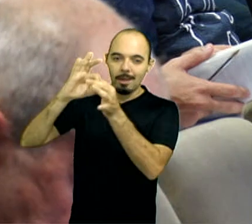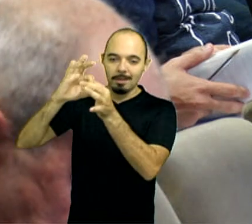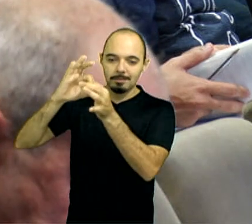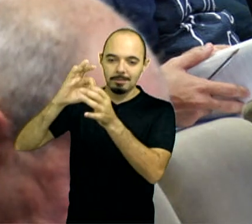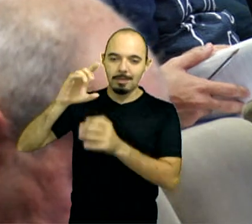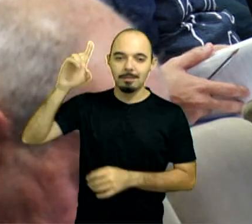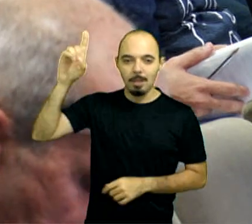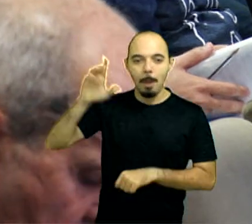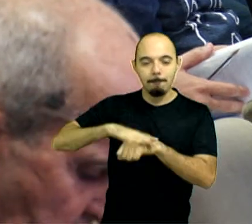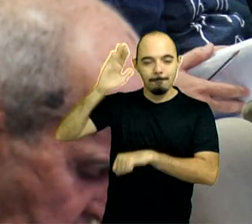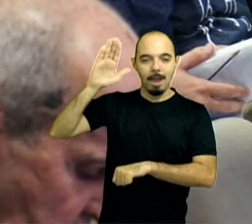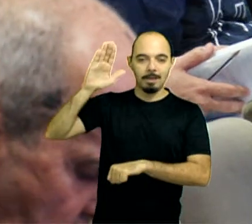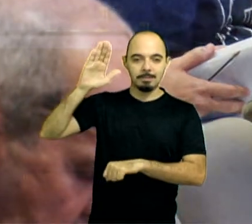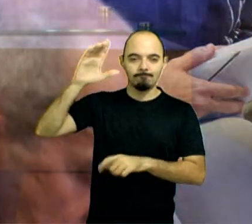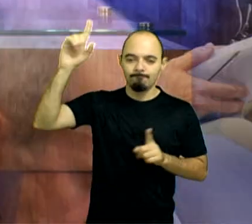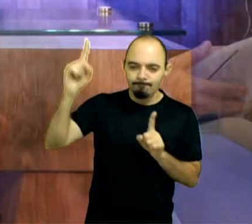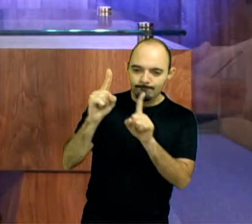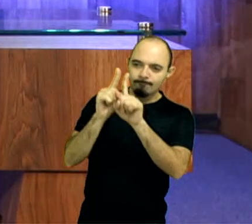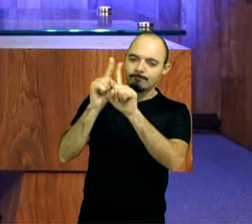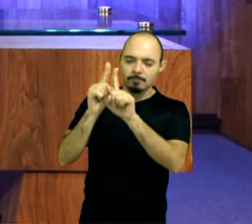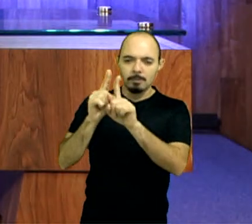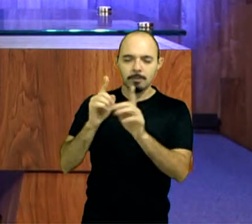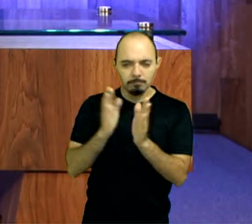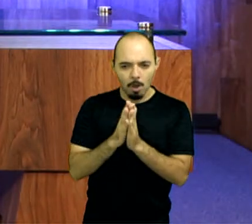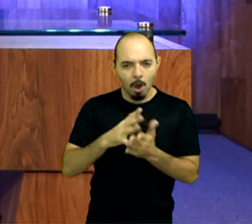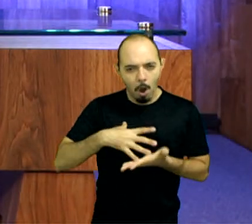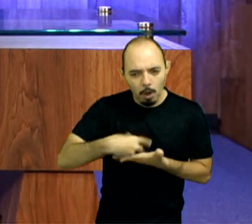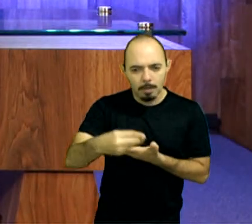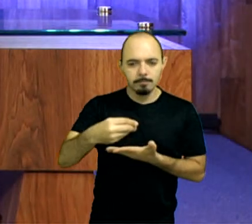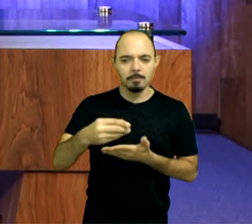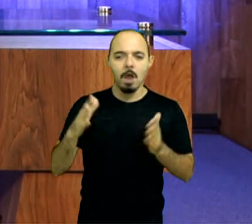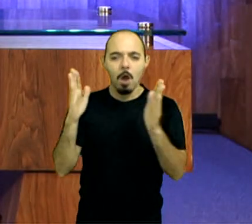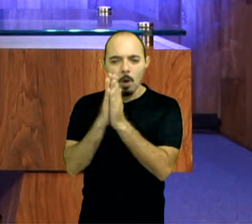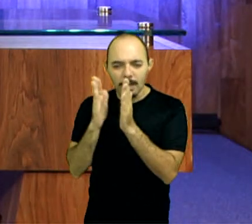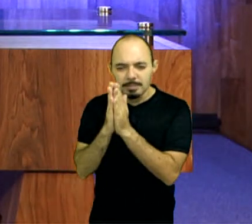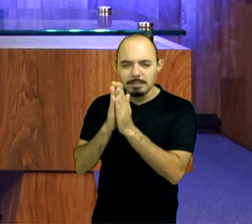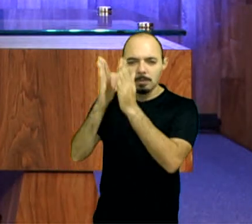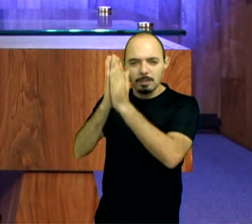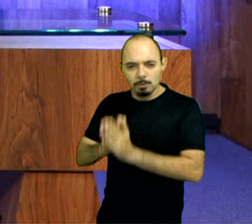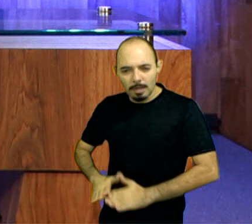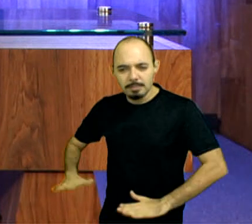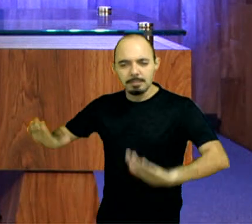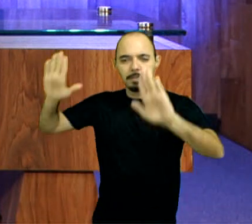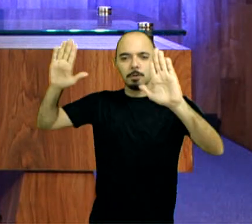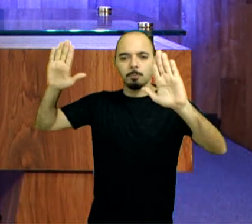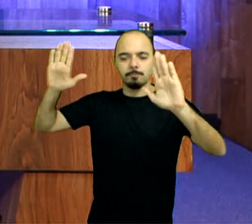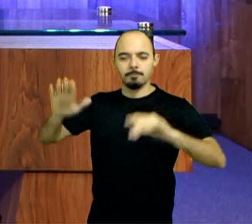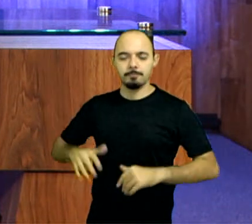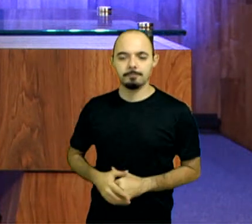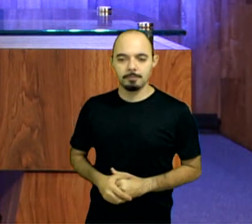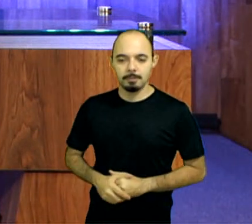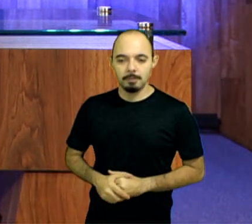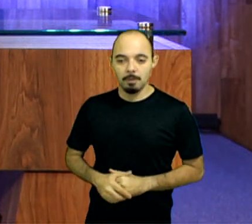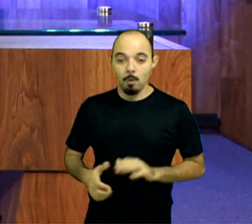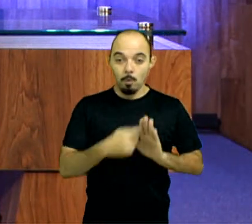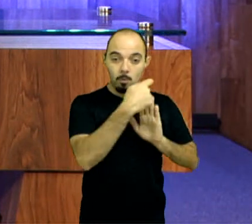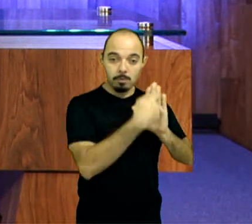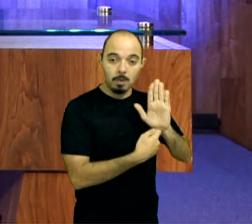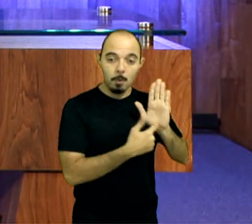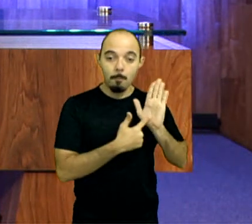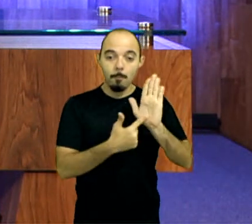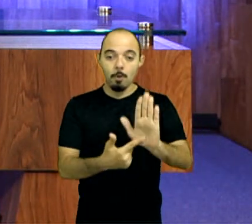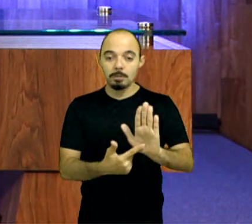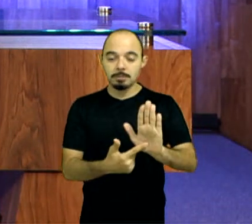forte: conectado. Conectado. Oração e adoração. O texto diz que o Pai procura